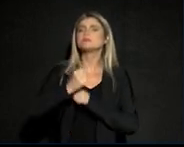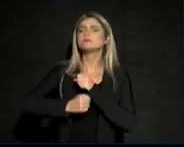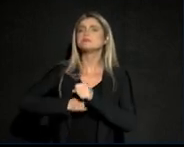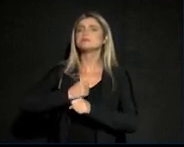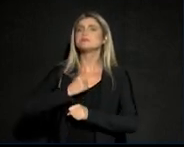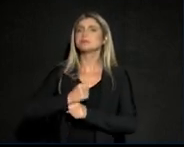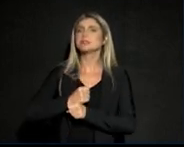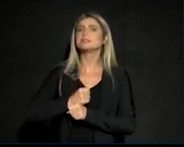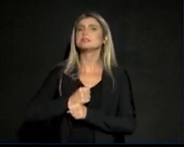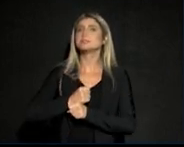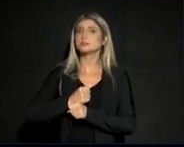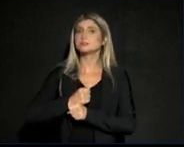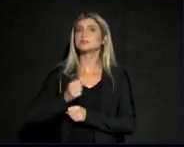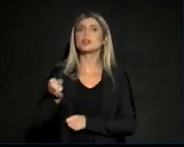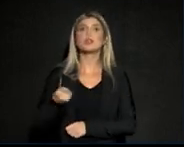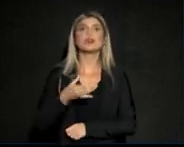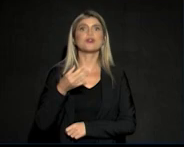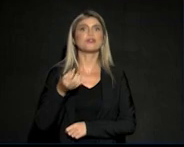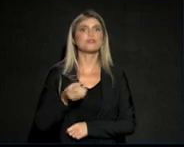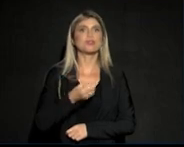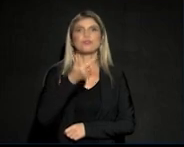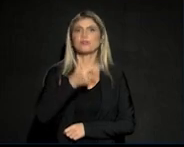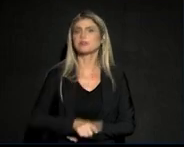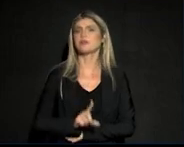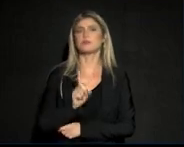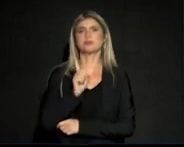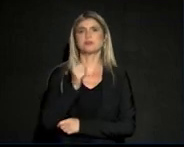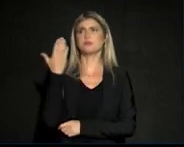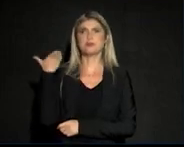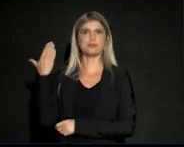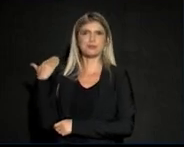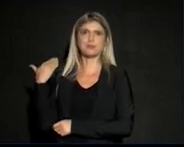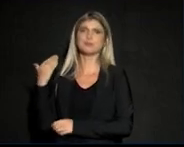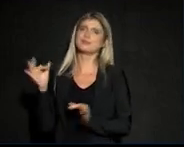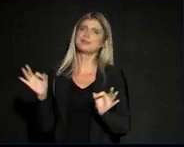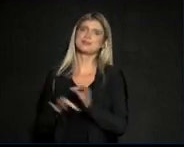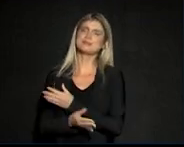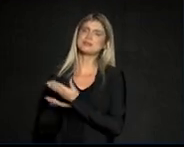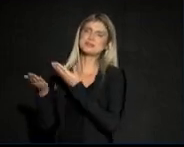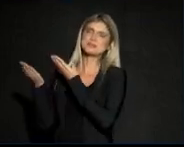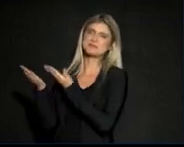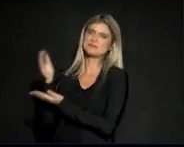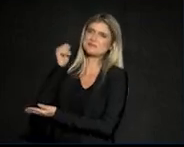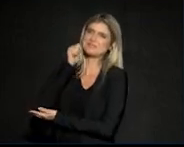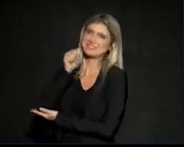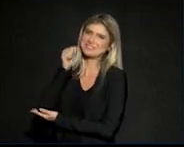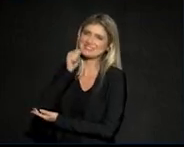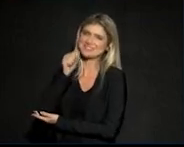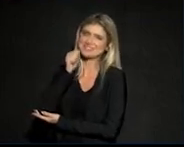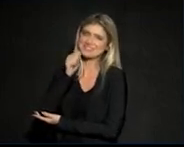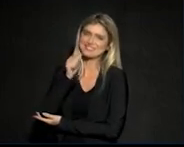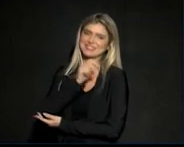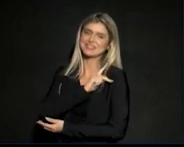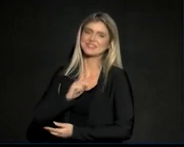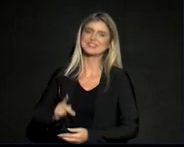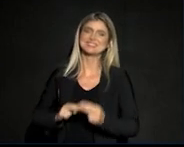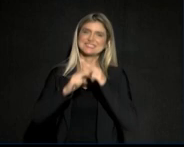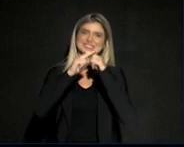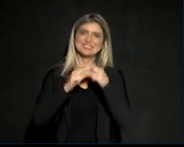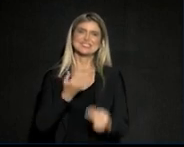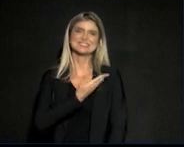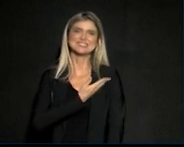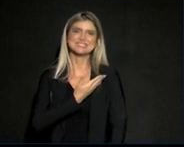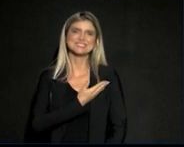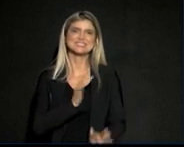ano cada círculo enfim Cometa e os novos não repetir erros do passado e para terminar nossa querida Daniela Marques presidente da Caixa Econômica em minha